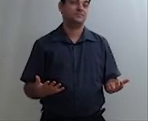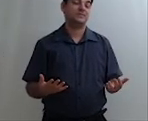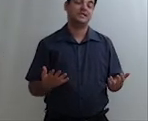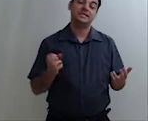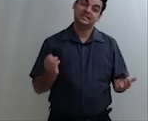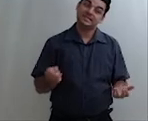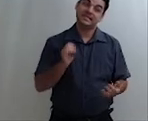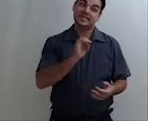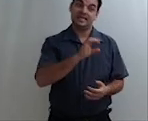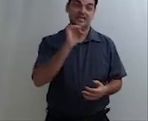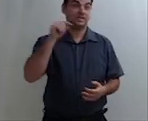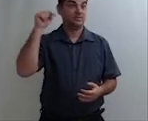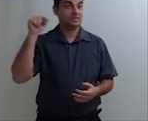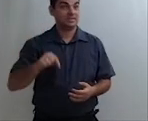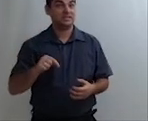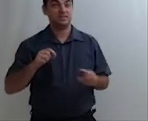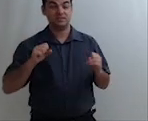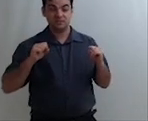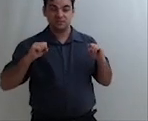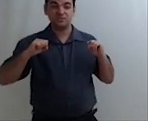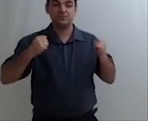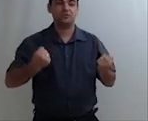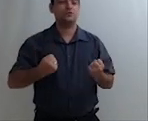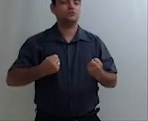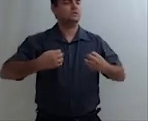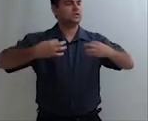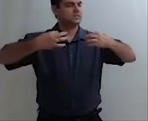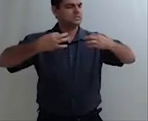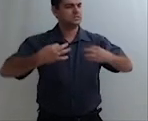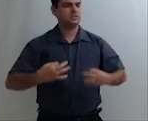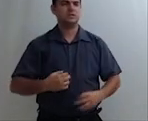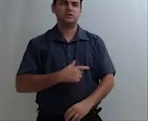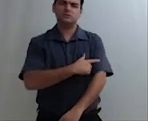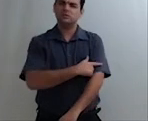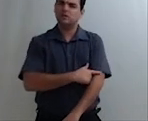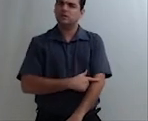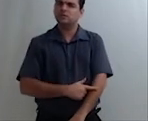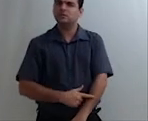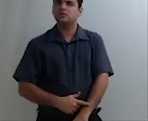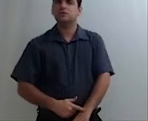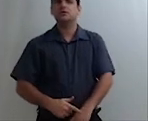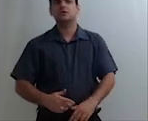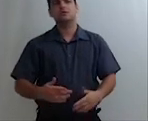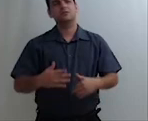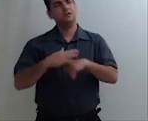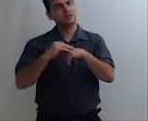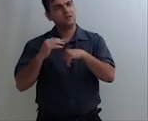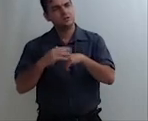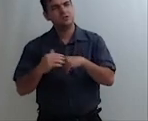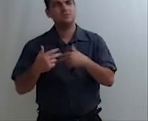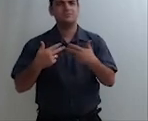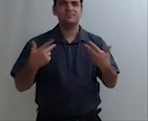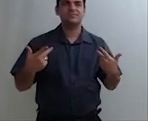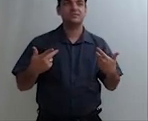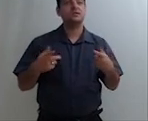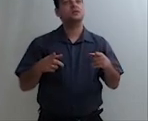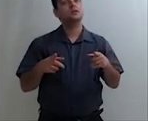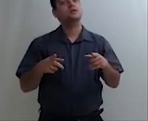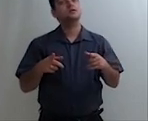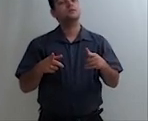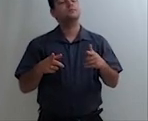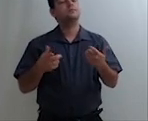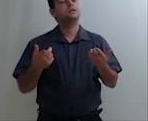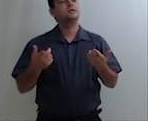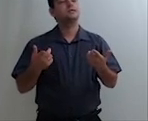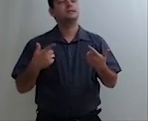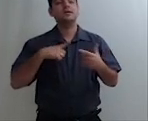caminhar no sentido de aperfeiçoar conjunto probatório para levar o julgador é uma certeza a uma convicção